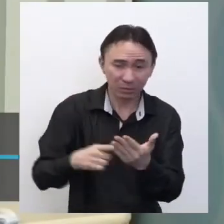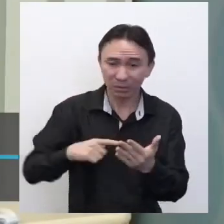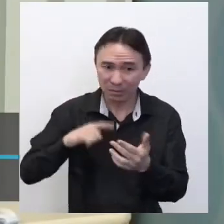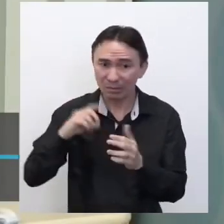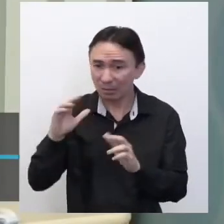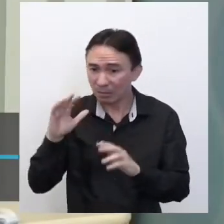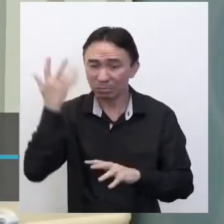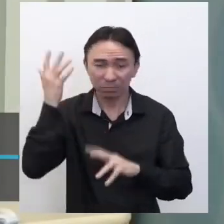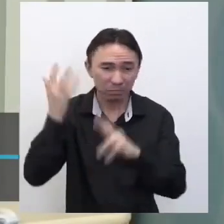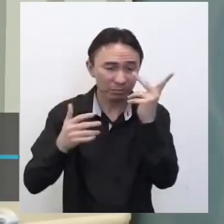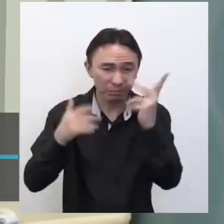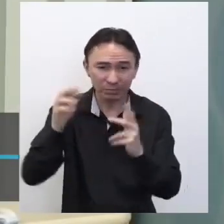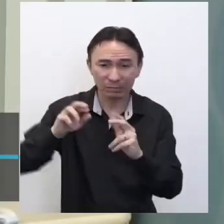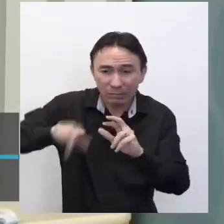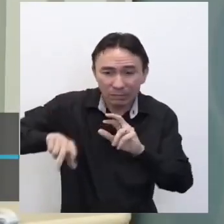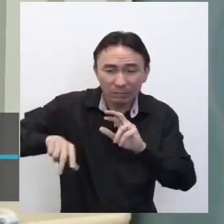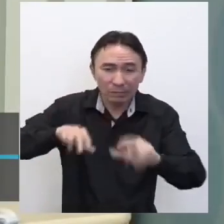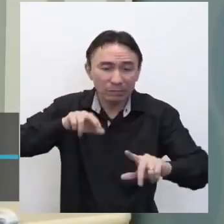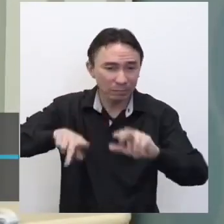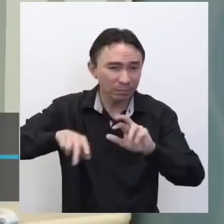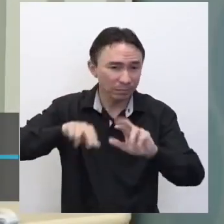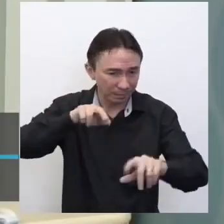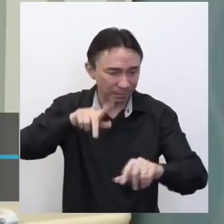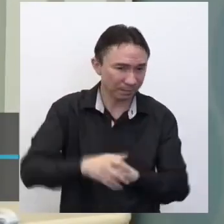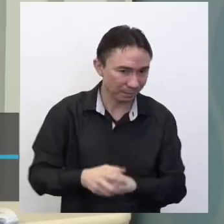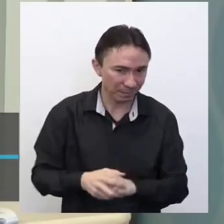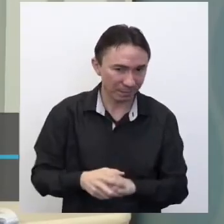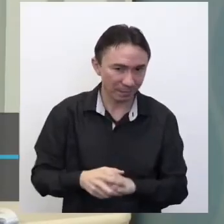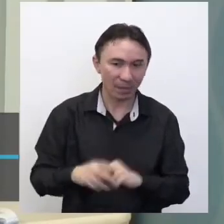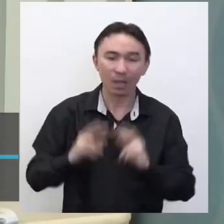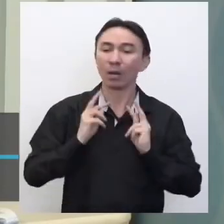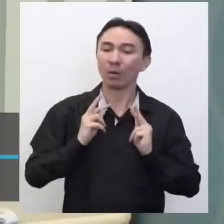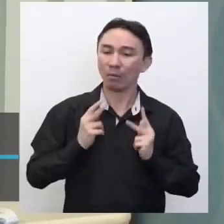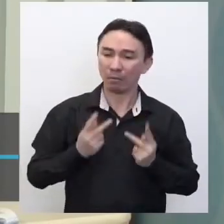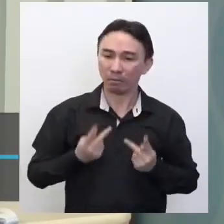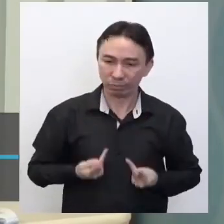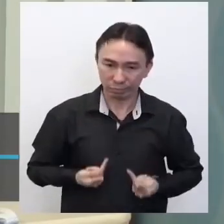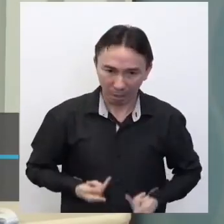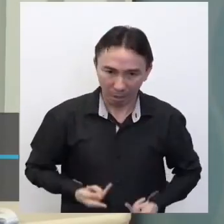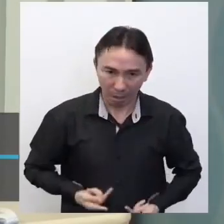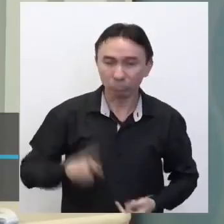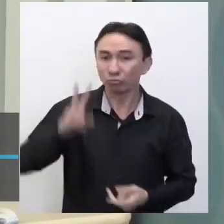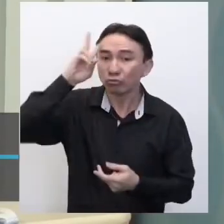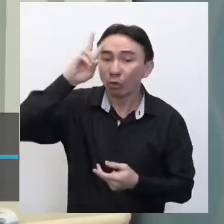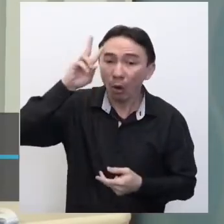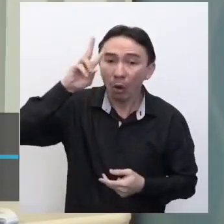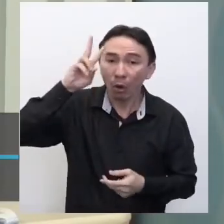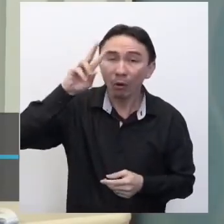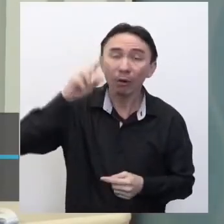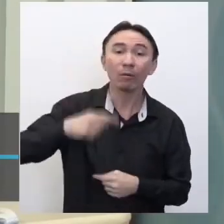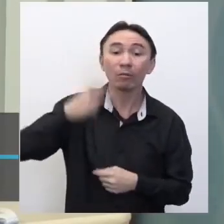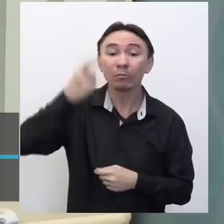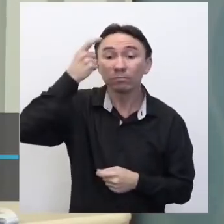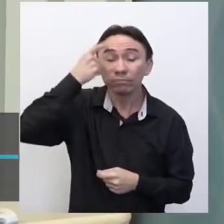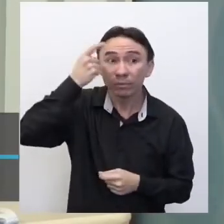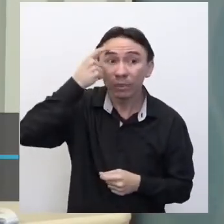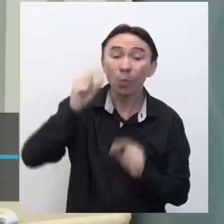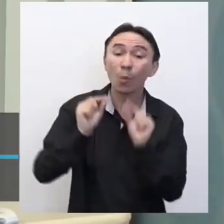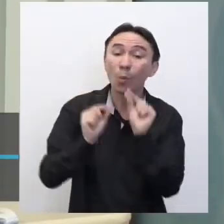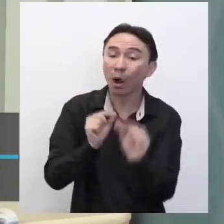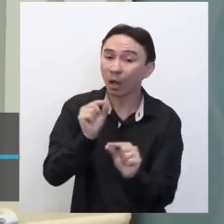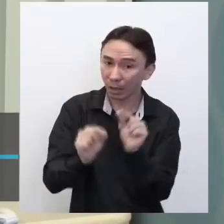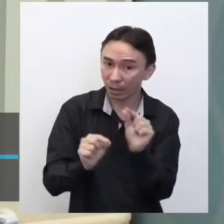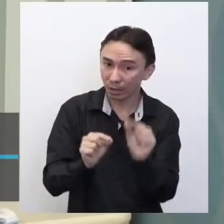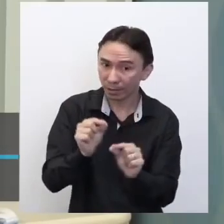Então, ao longo da história da humanidade, sempre se concebeu a possibilidade de que a natureza, ou